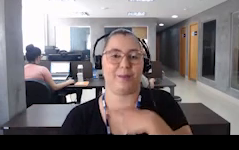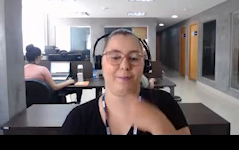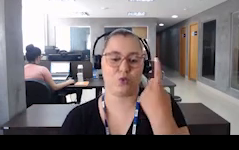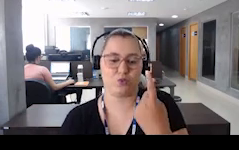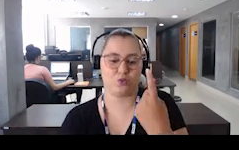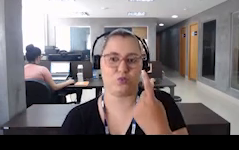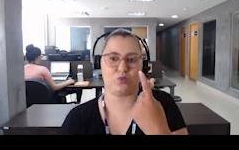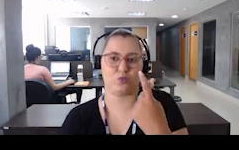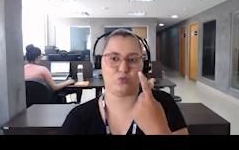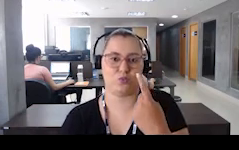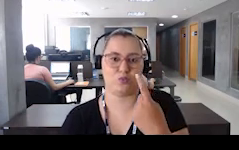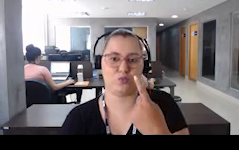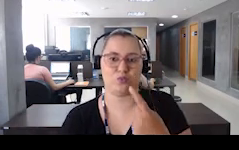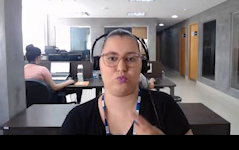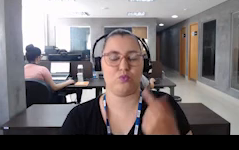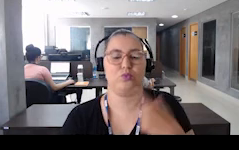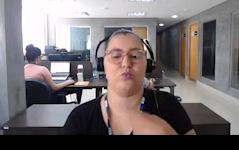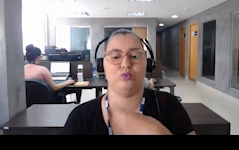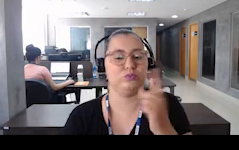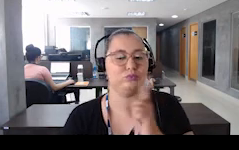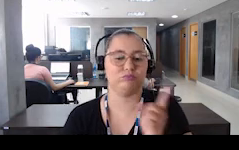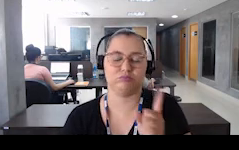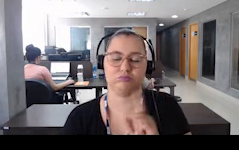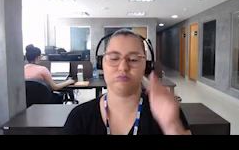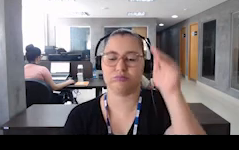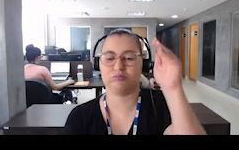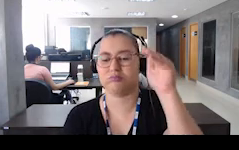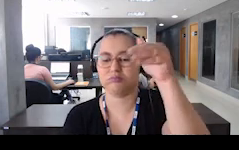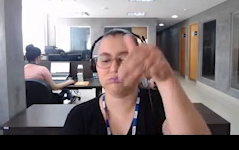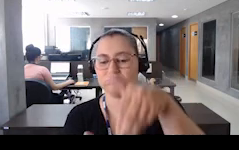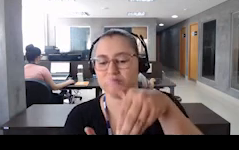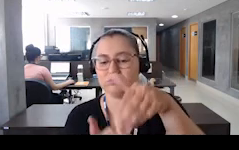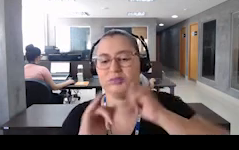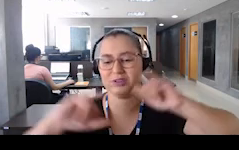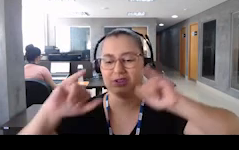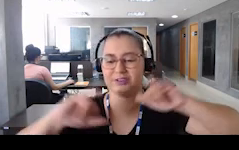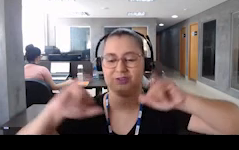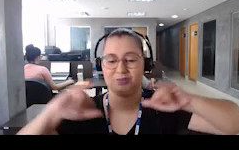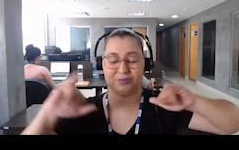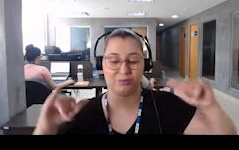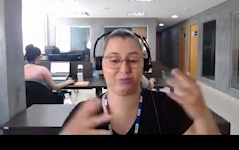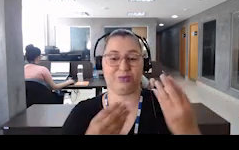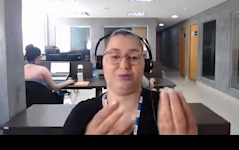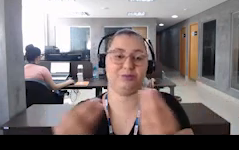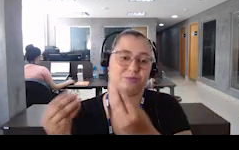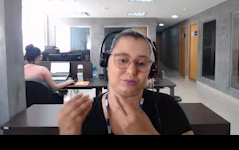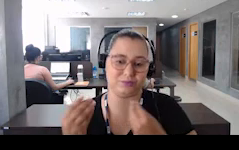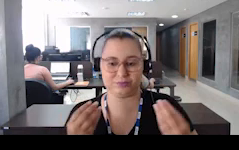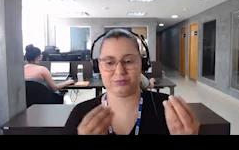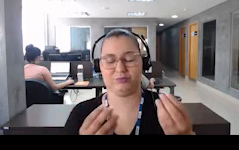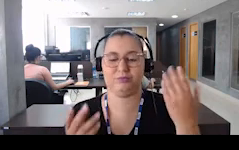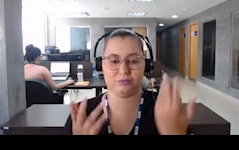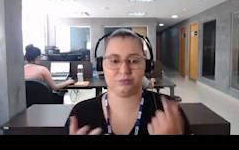vocês não podem deixar acumular atividade, certo? Então, se vocês deixar para fazer na última hora, olha o tanto de informação aqui, ó, que às vezes